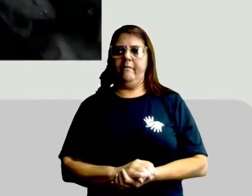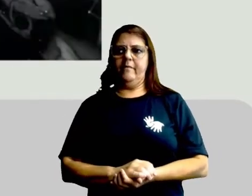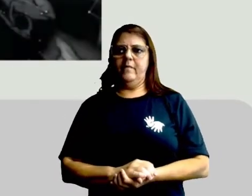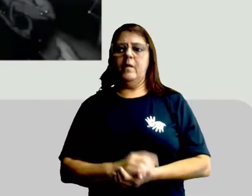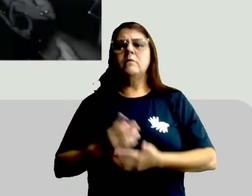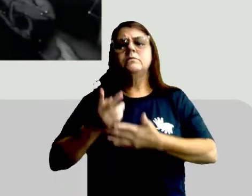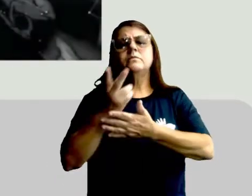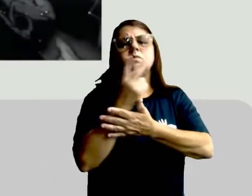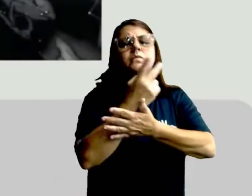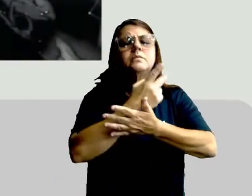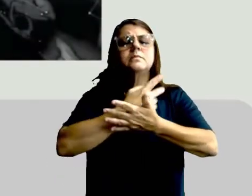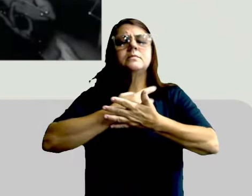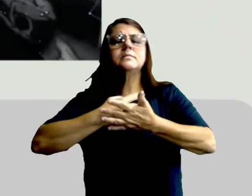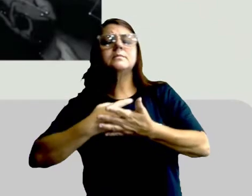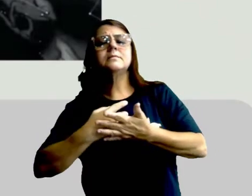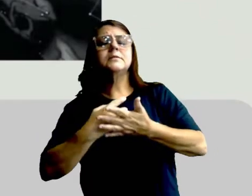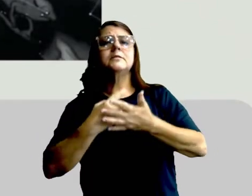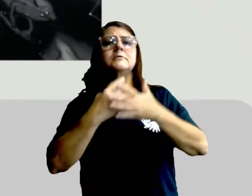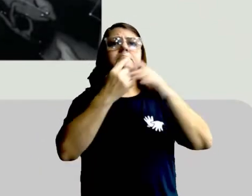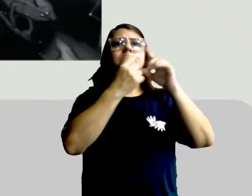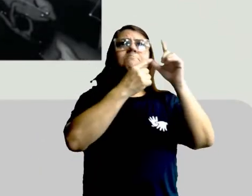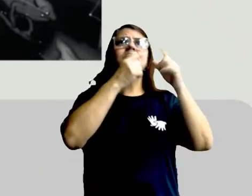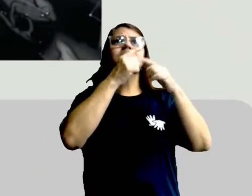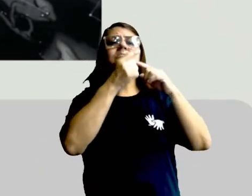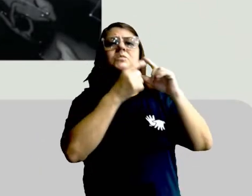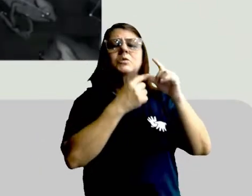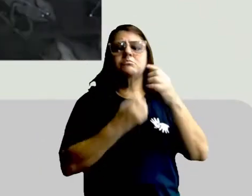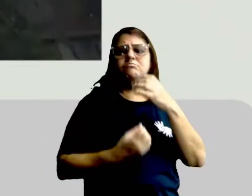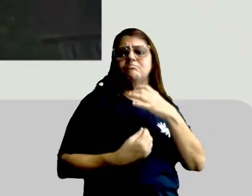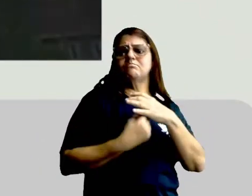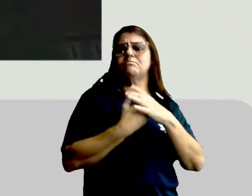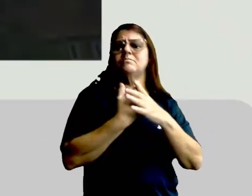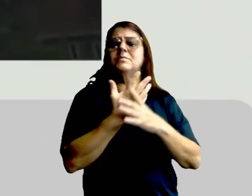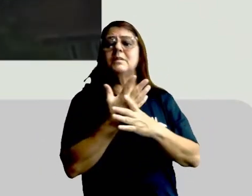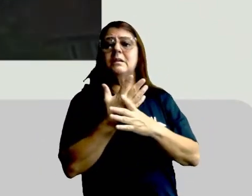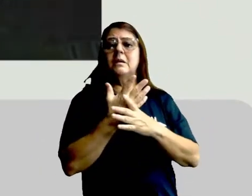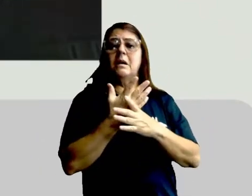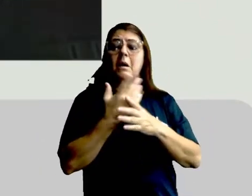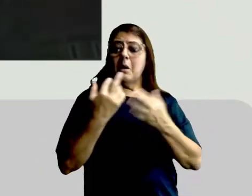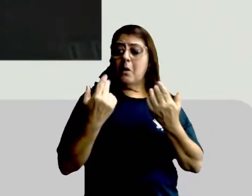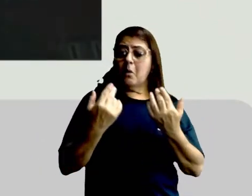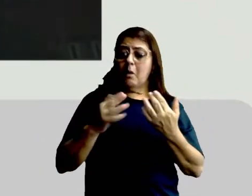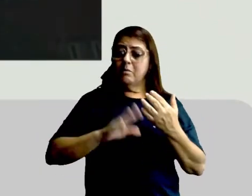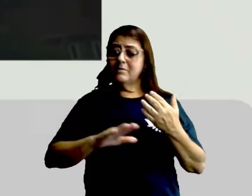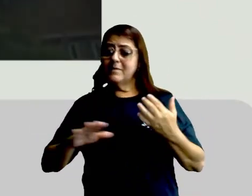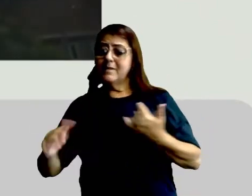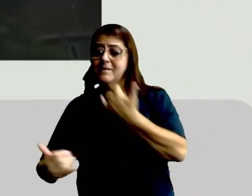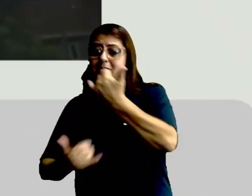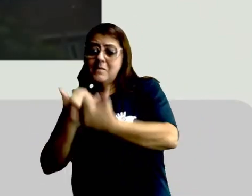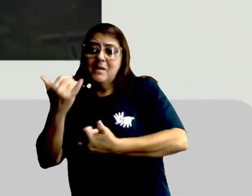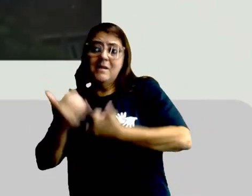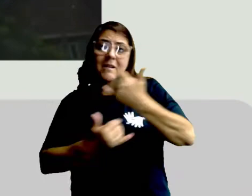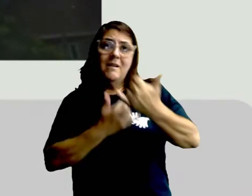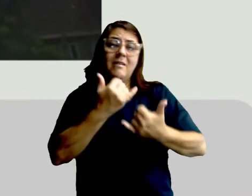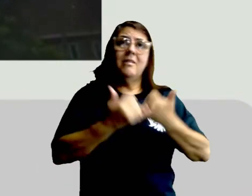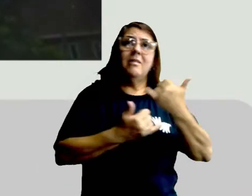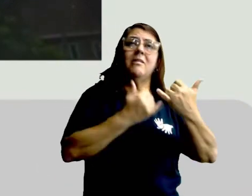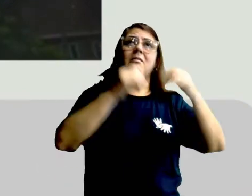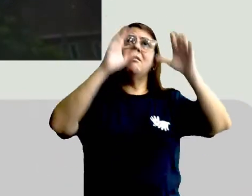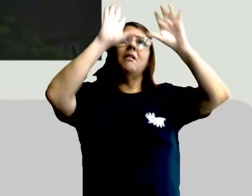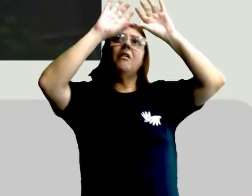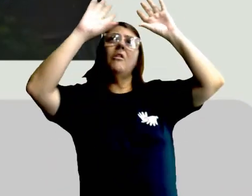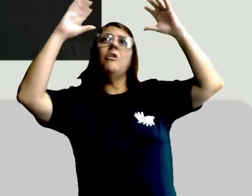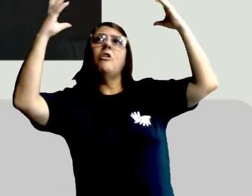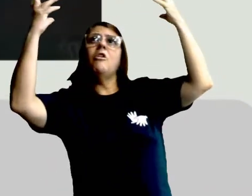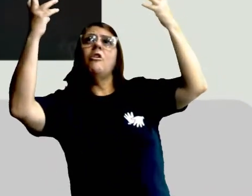Os desenhos das constelações surgiram assim como surgem aquelas brincadeiras de criança que observam as nuvens e tentam